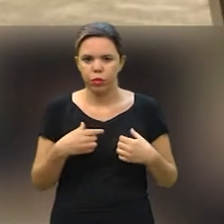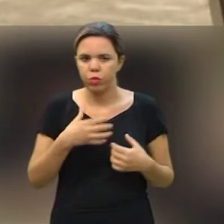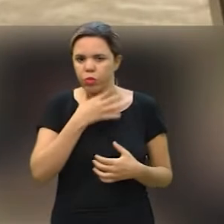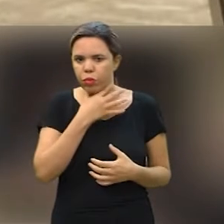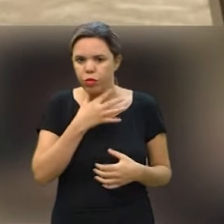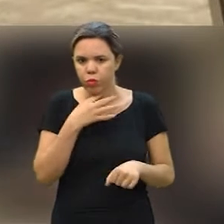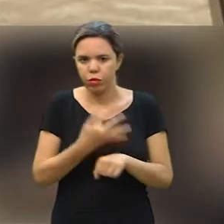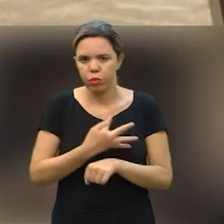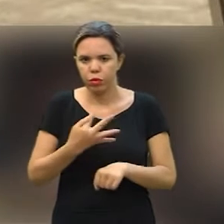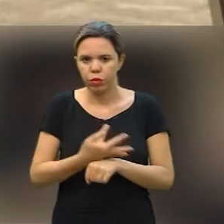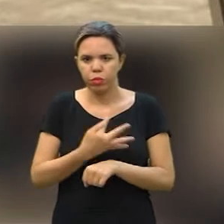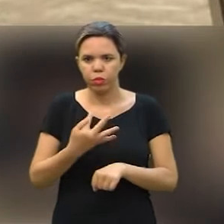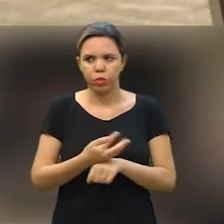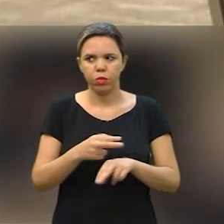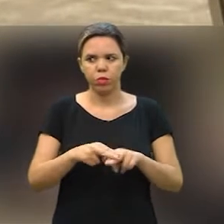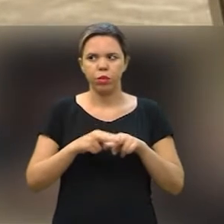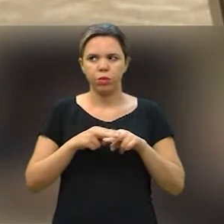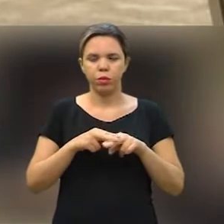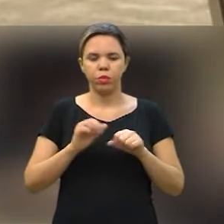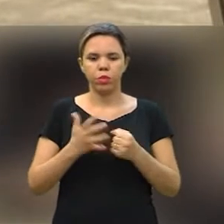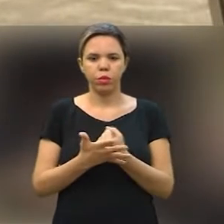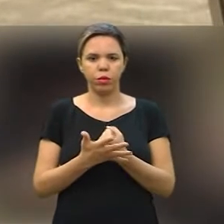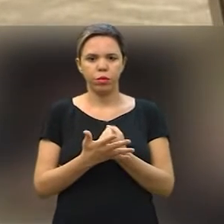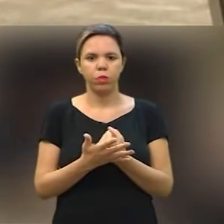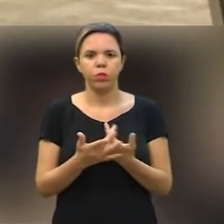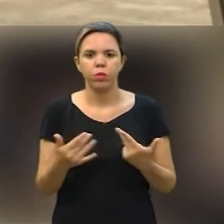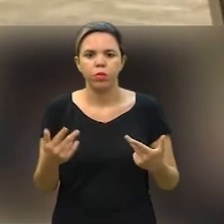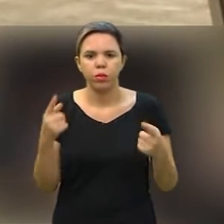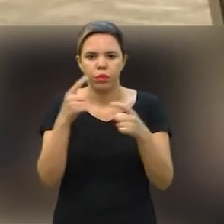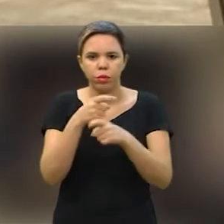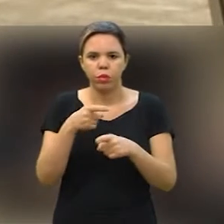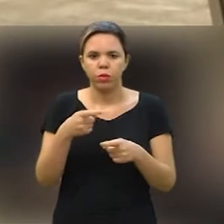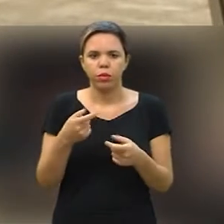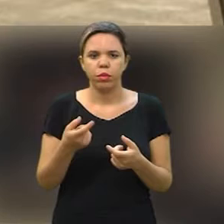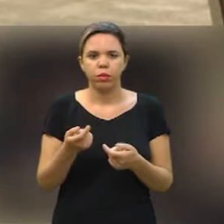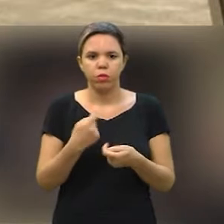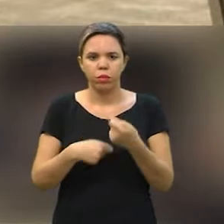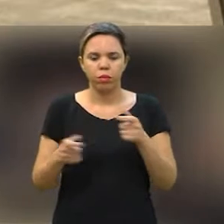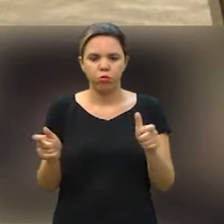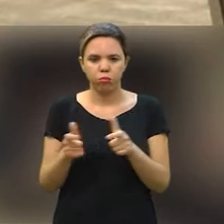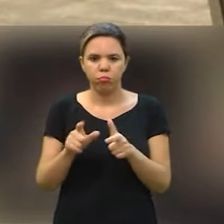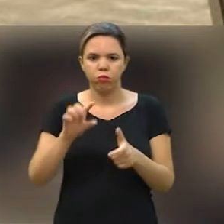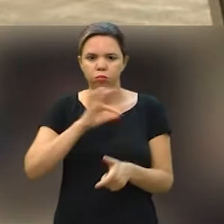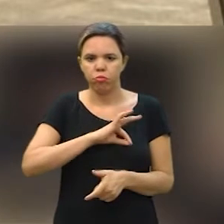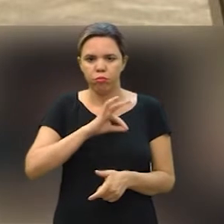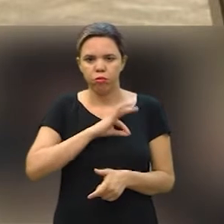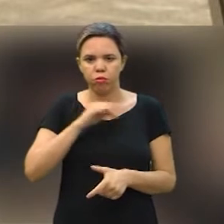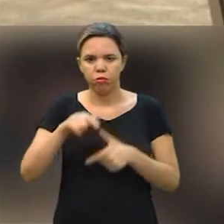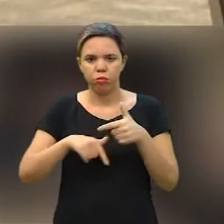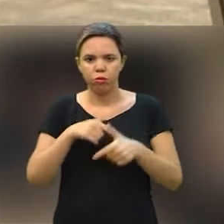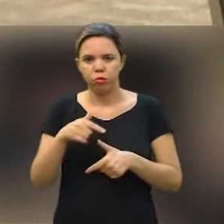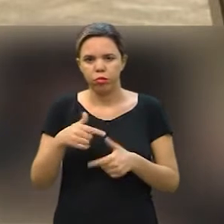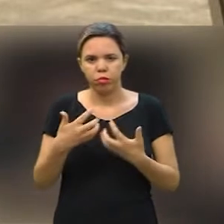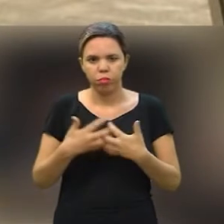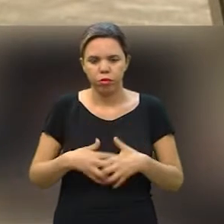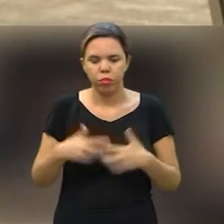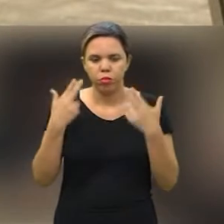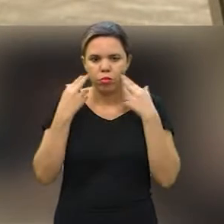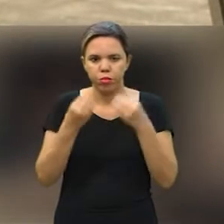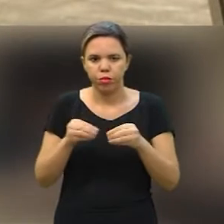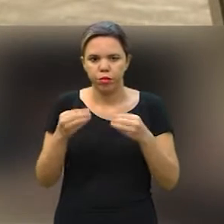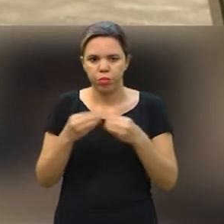estão passando, a crise que vivemos devido à pandemia e muitas dificuldades, a diminuição de renda dos trabalhadores,